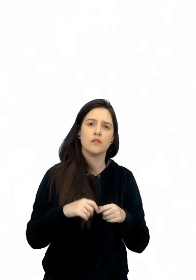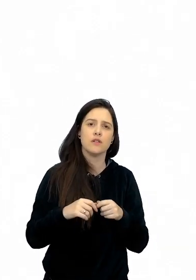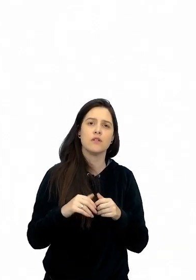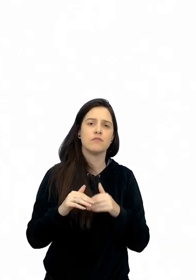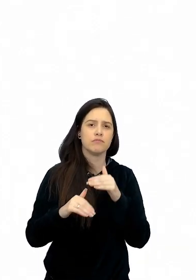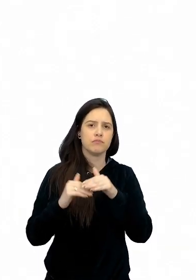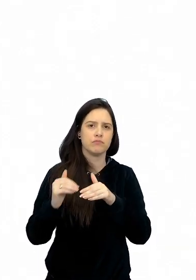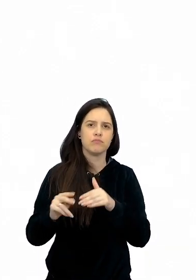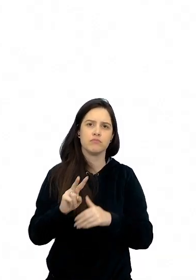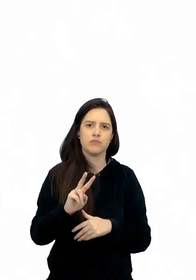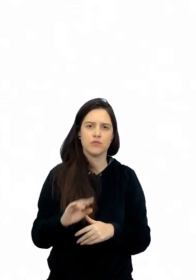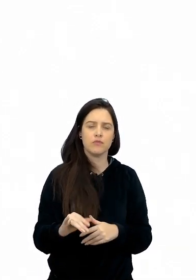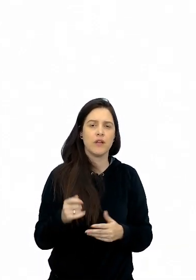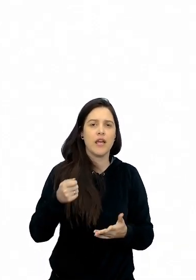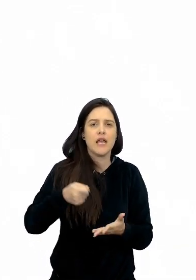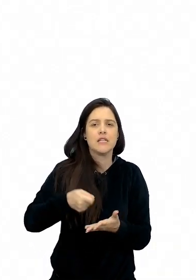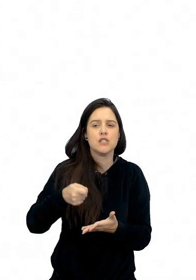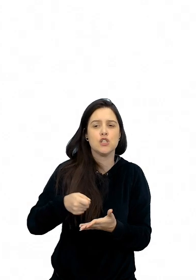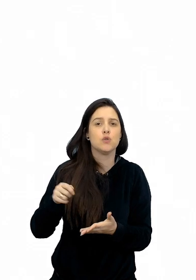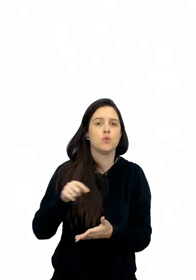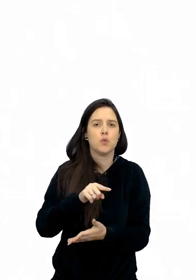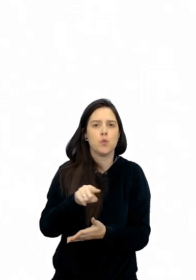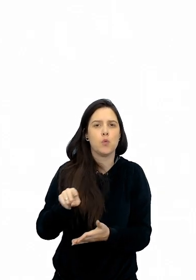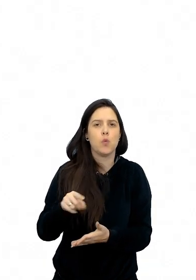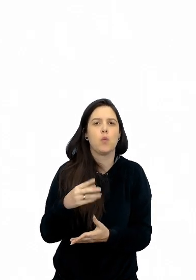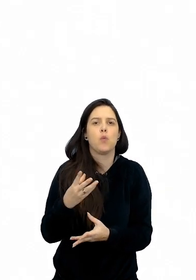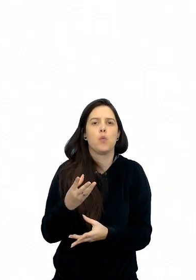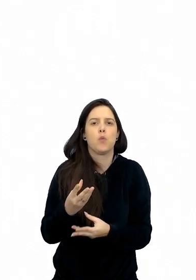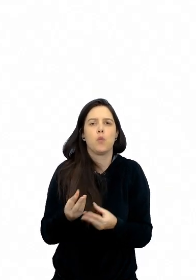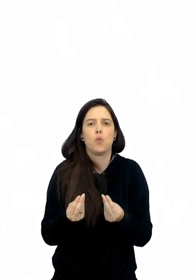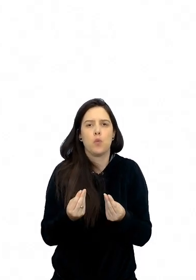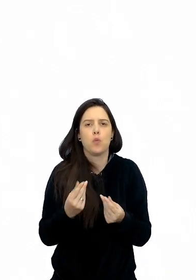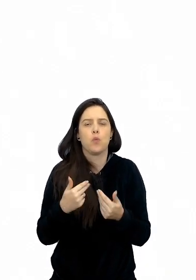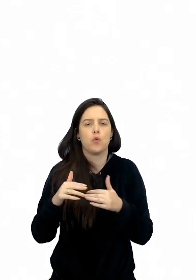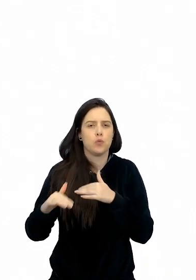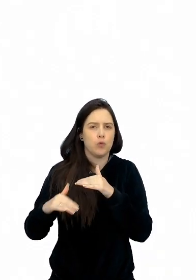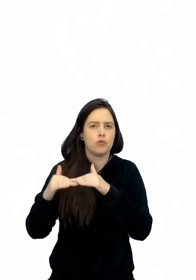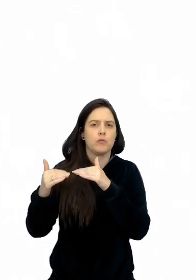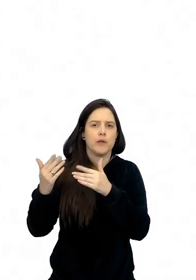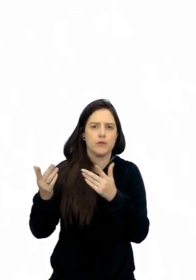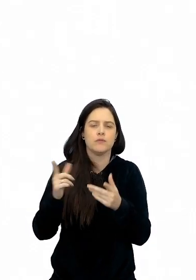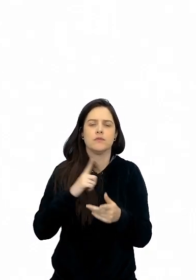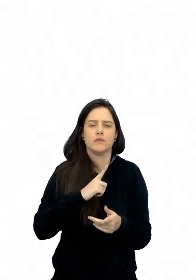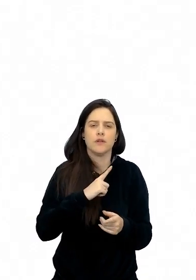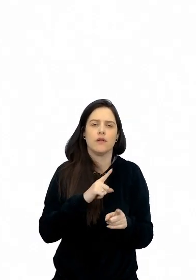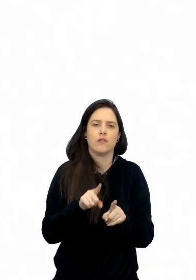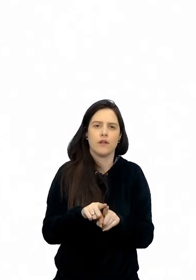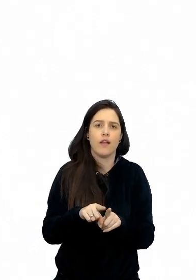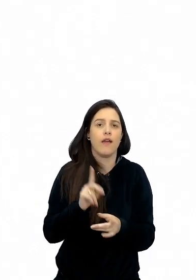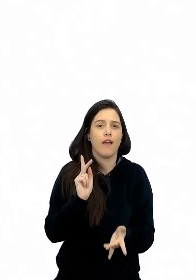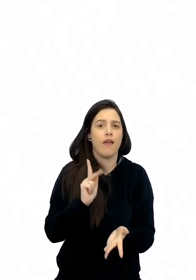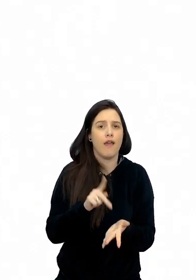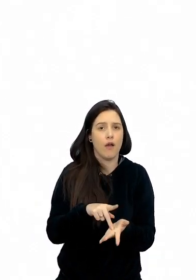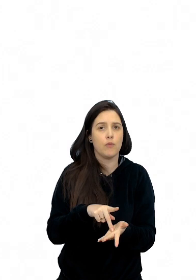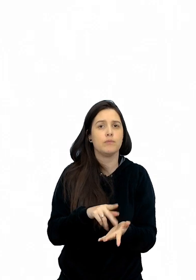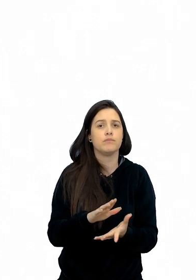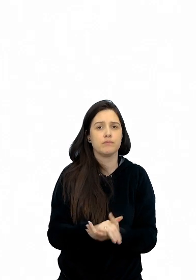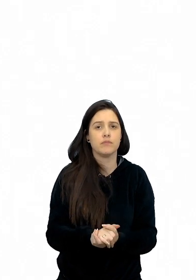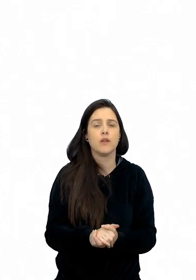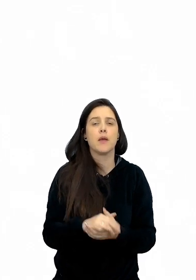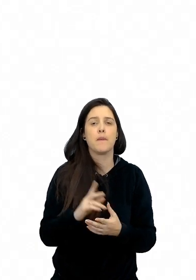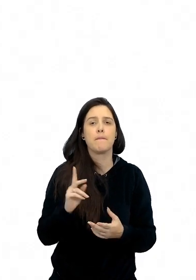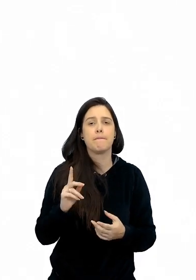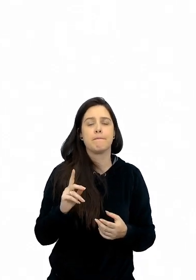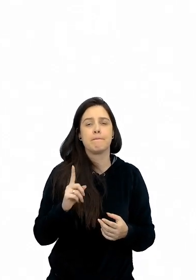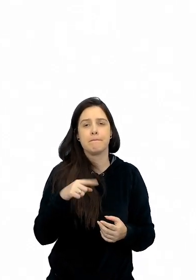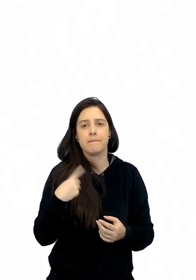ali exigindo dele um outro movimento do aprender, né, que é usando material, né, usando o lápis